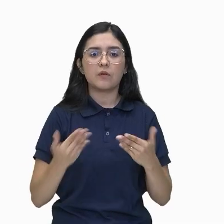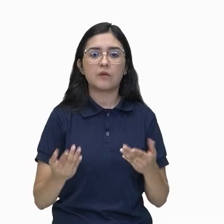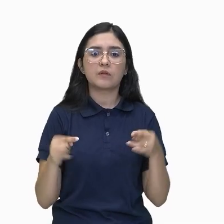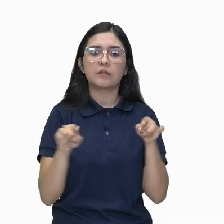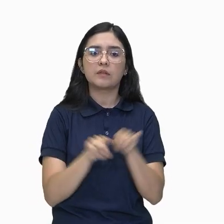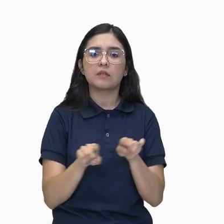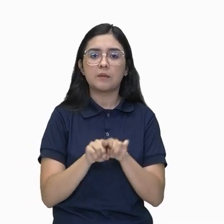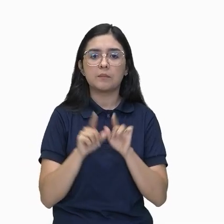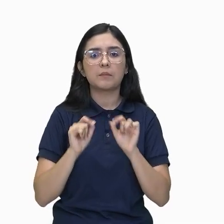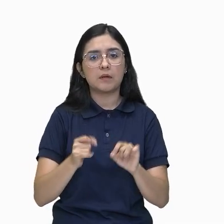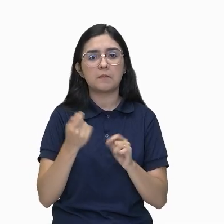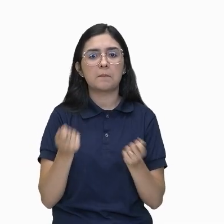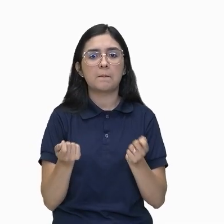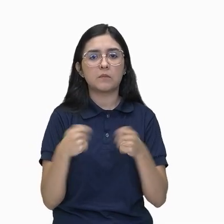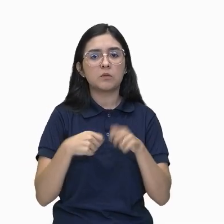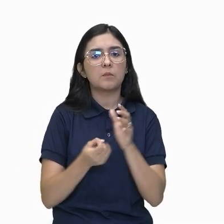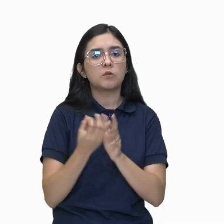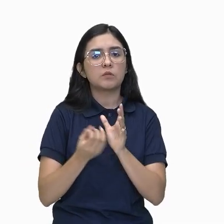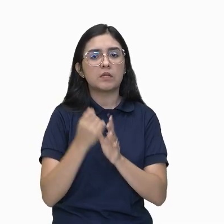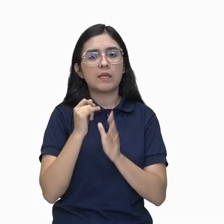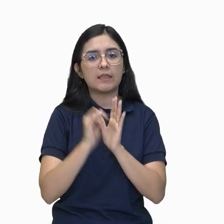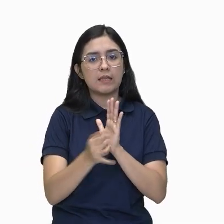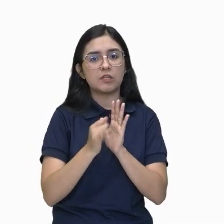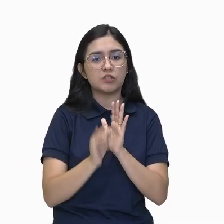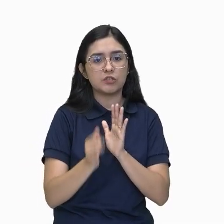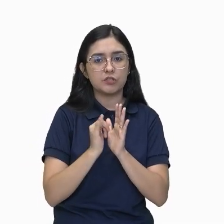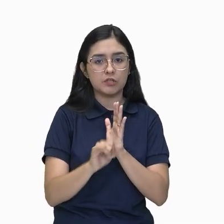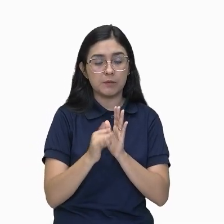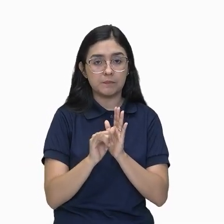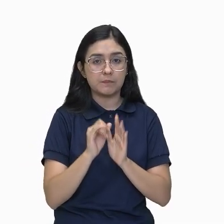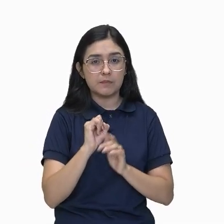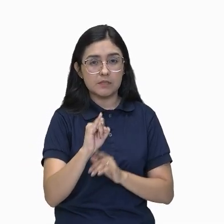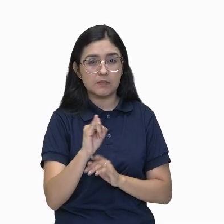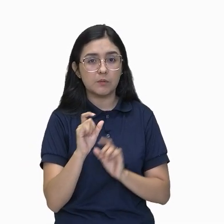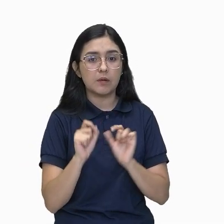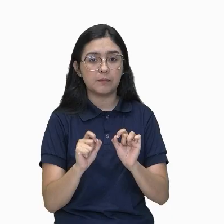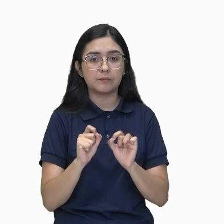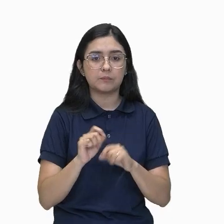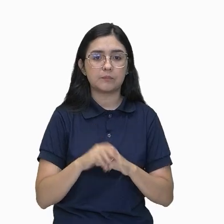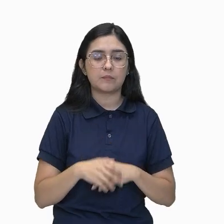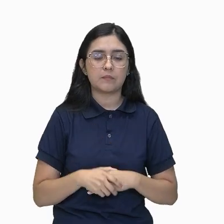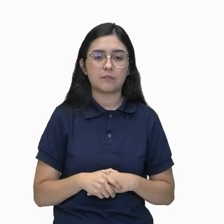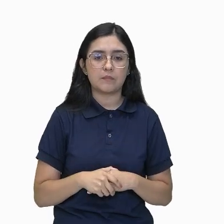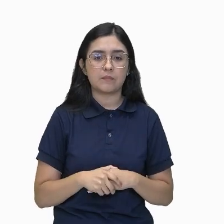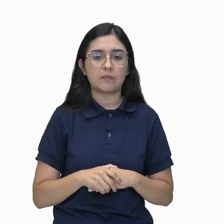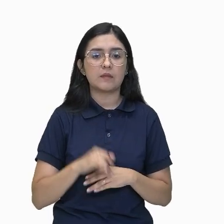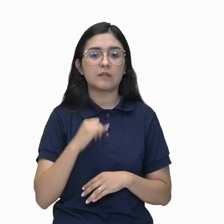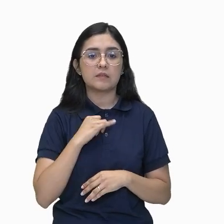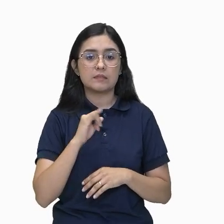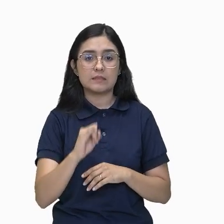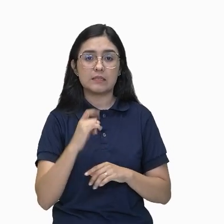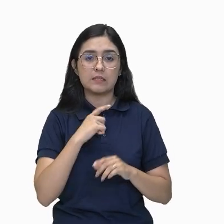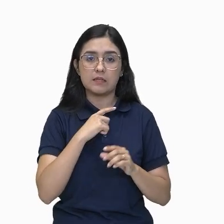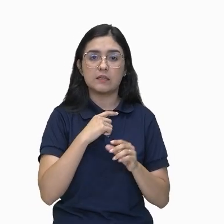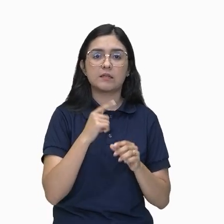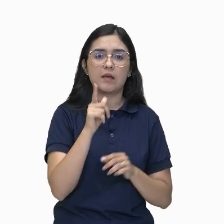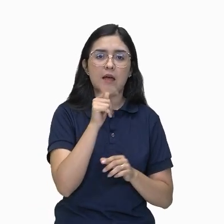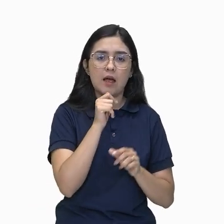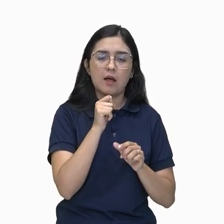bons condutores de eletricidade, porque quando um ácido, né, ele é adicionado na água,